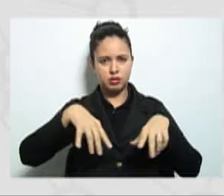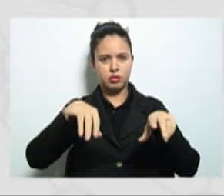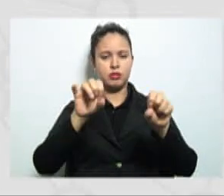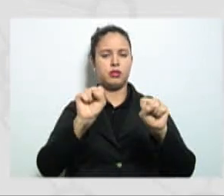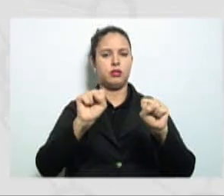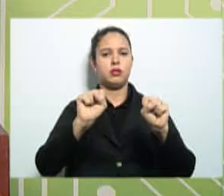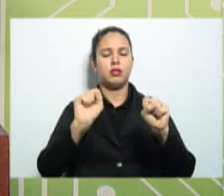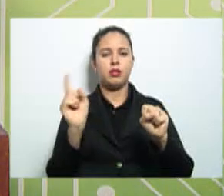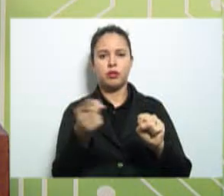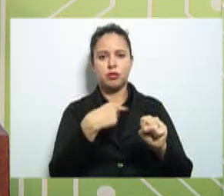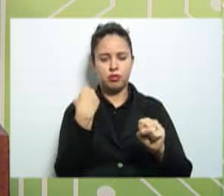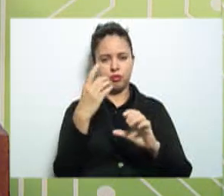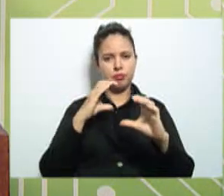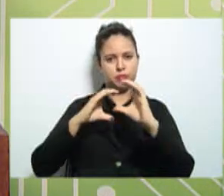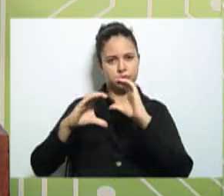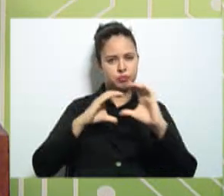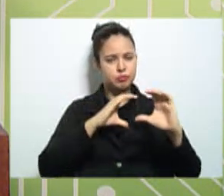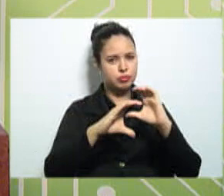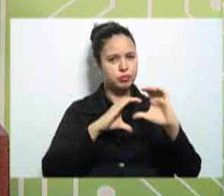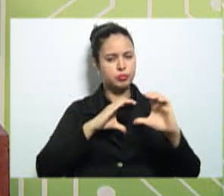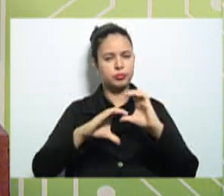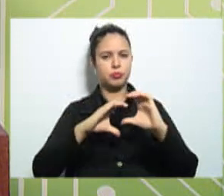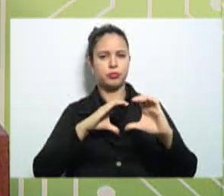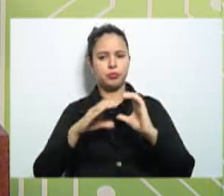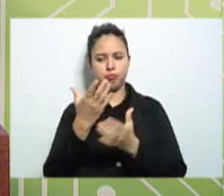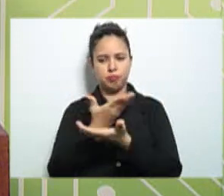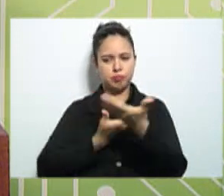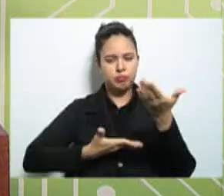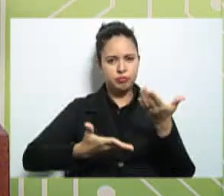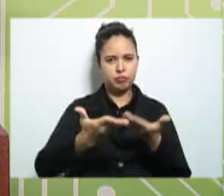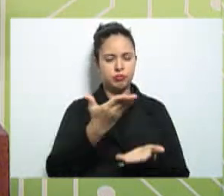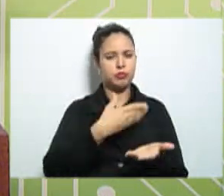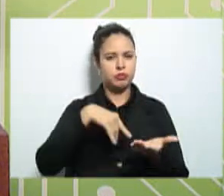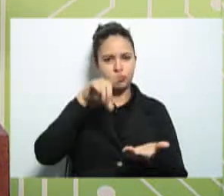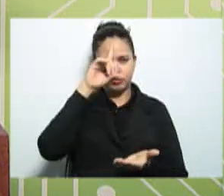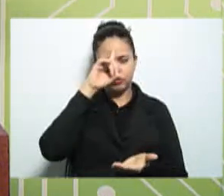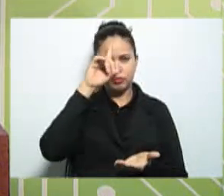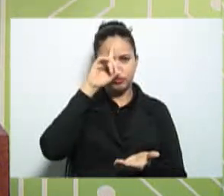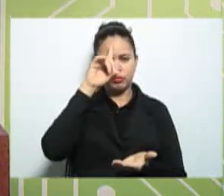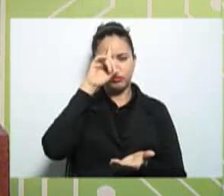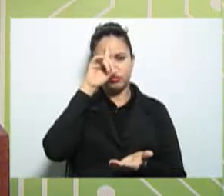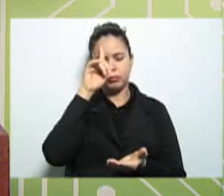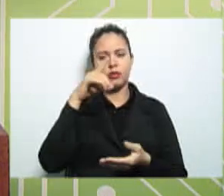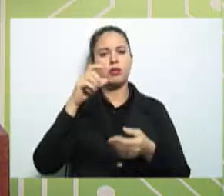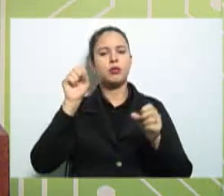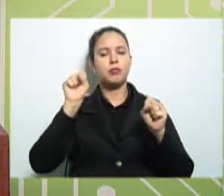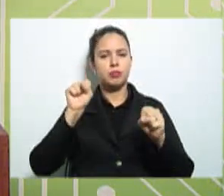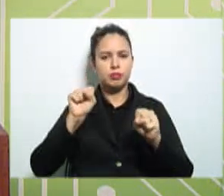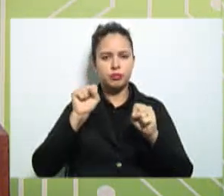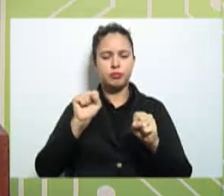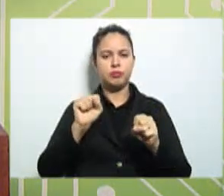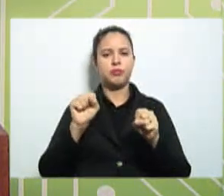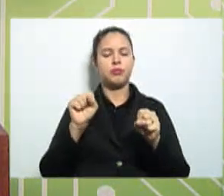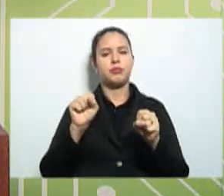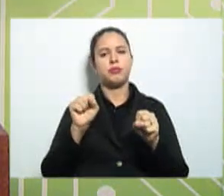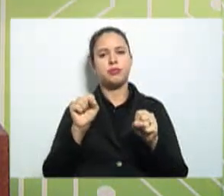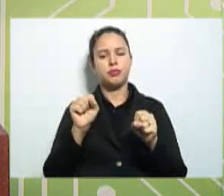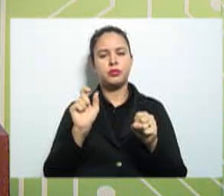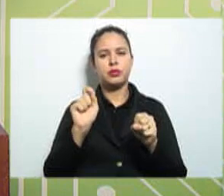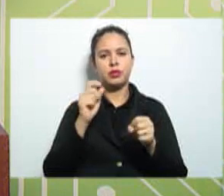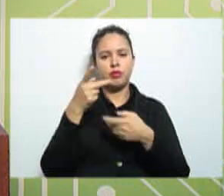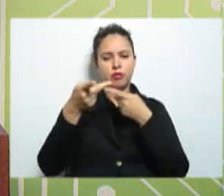que quando nós nos comunicamos, e nós fazemos muito isso, nós podemos fazer a comunicação por meio da